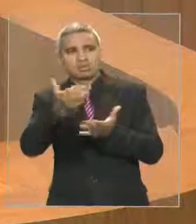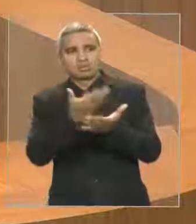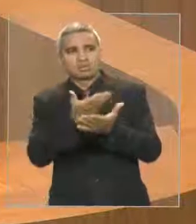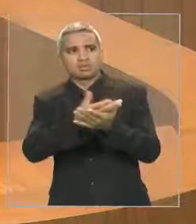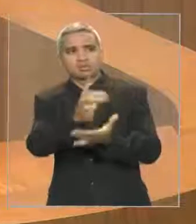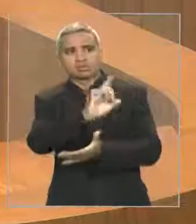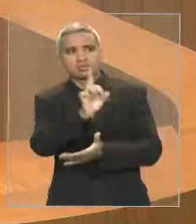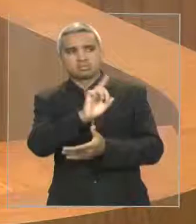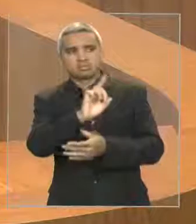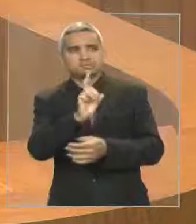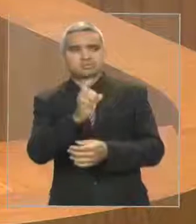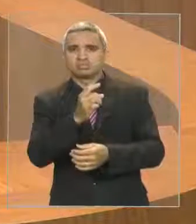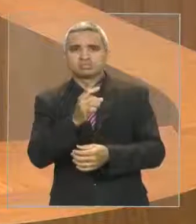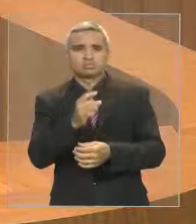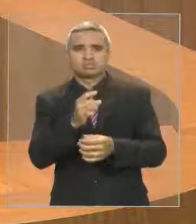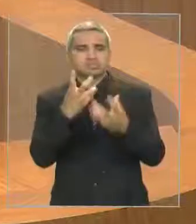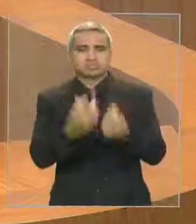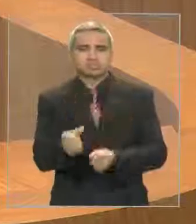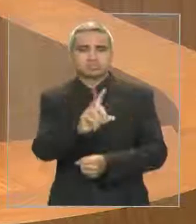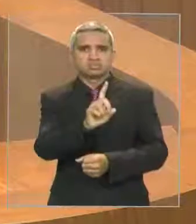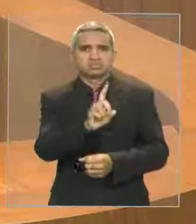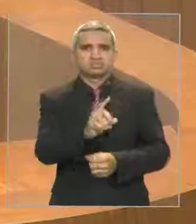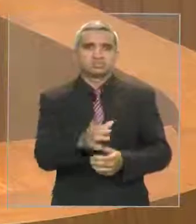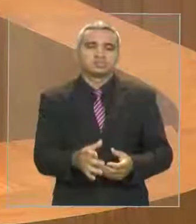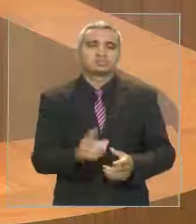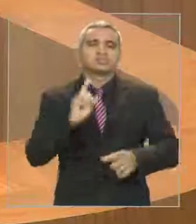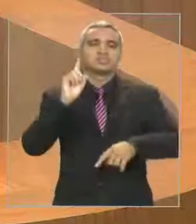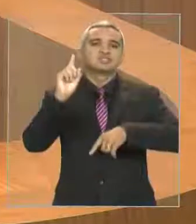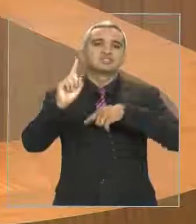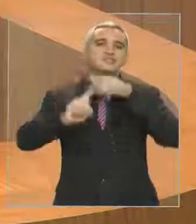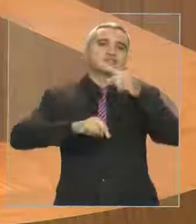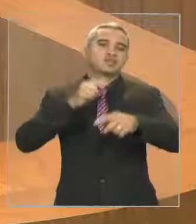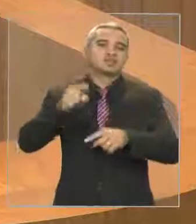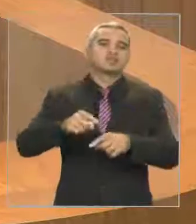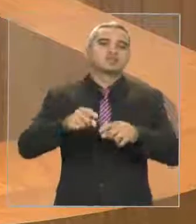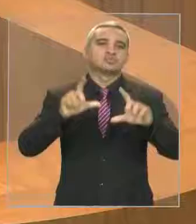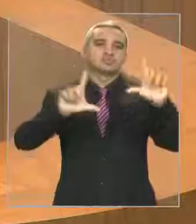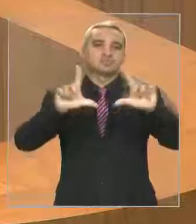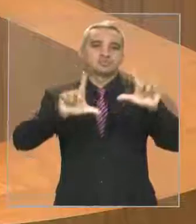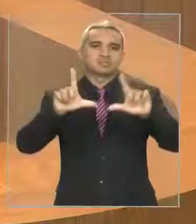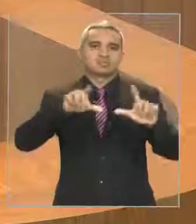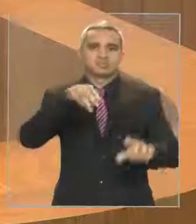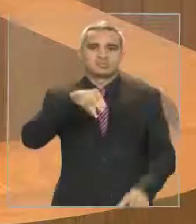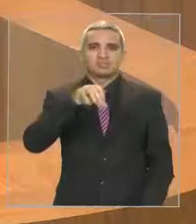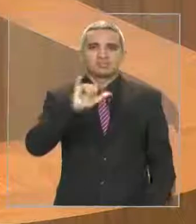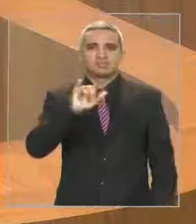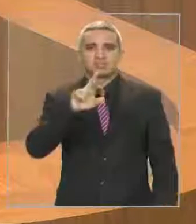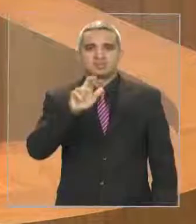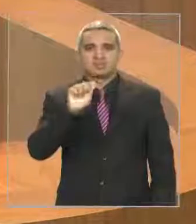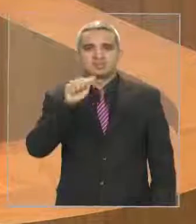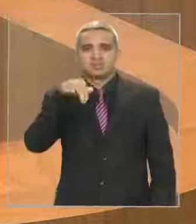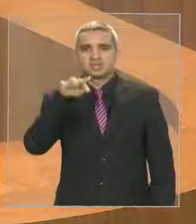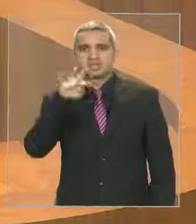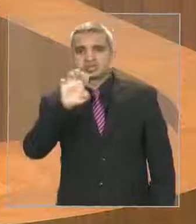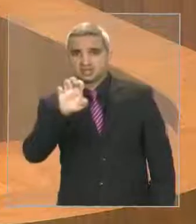aulas. E depois de uma denúncia da Mirante, a reforma na escola só começou no dia 27 de abril.